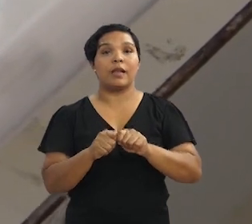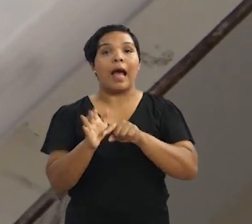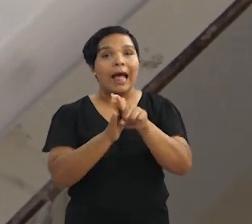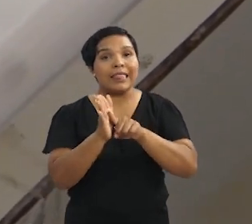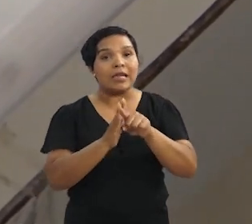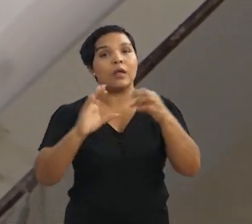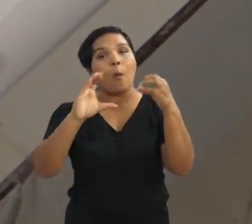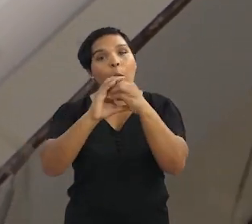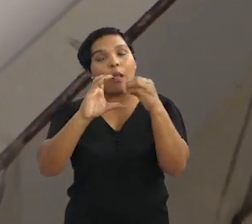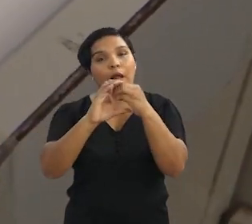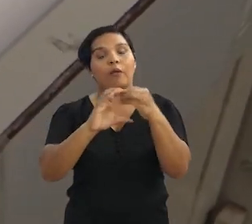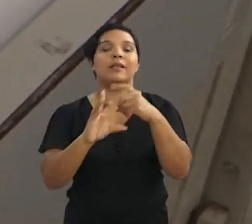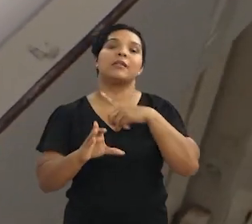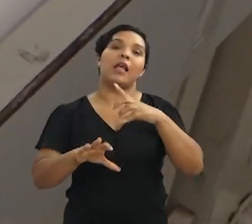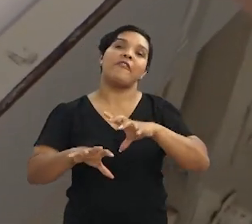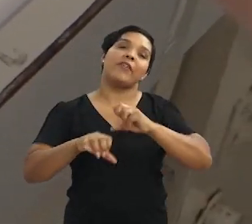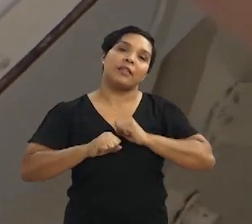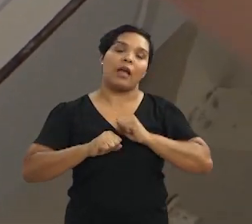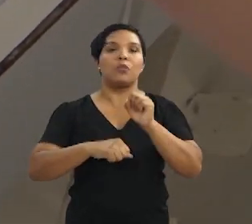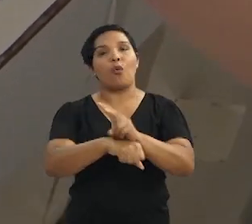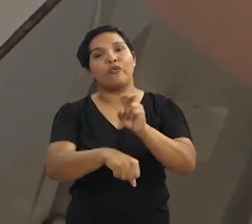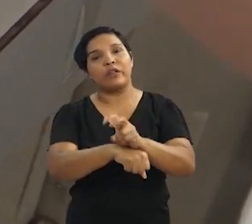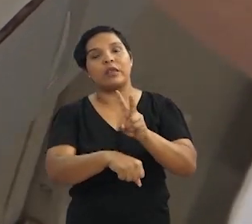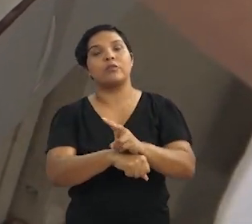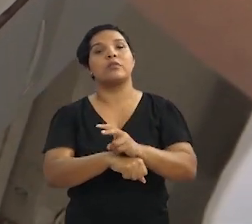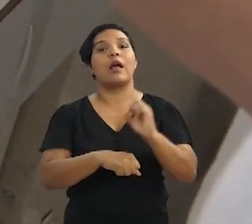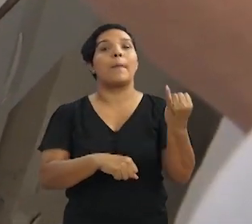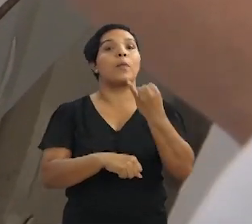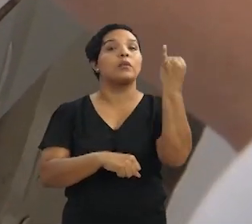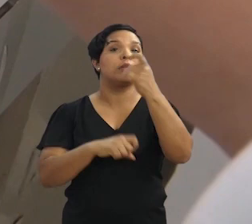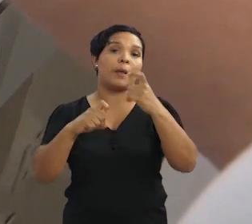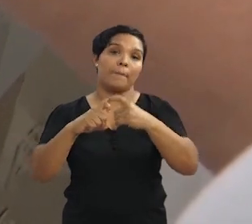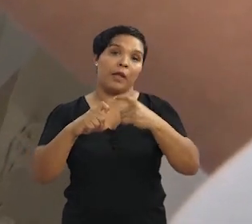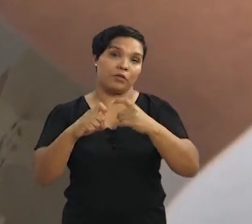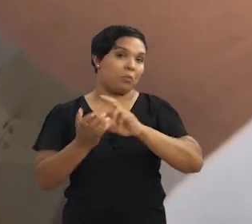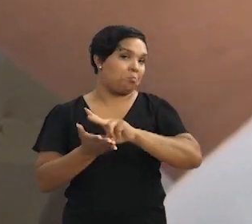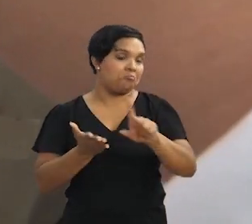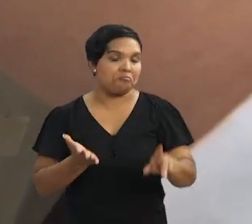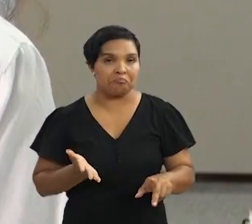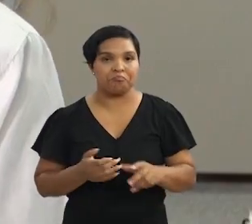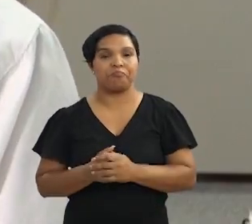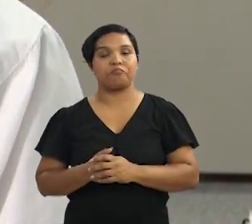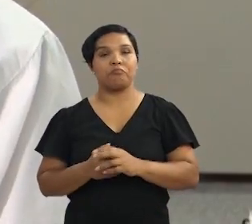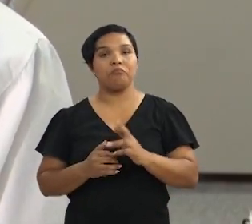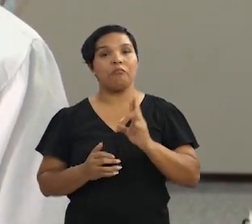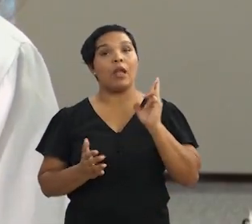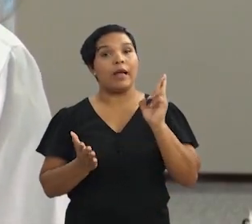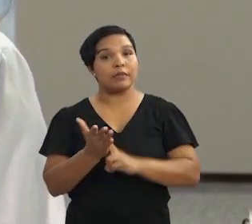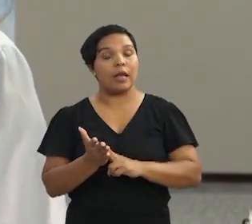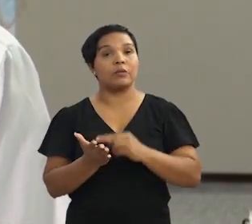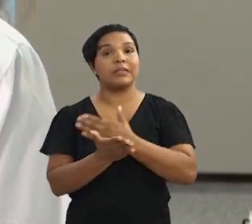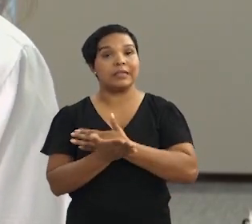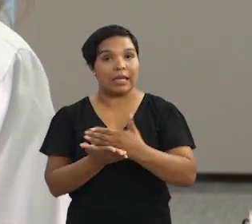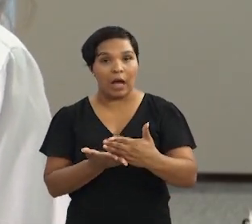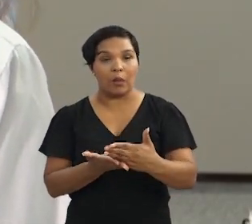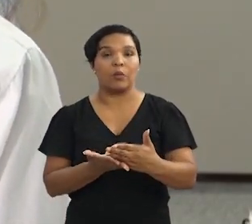fazer a análise molecular, em saber se ele está infectado com algum vírus de importância médica ou algo do tipo. Os resultados